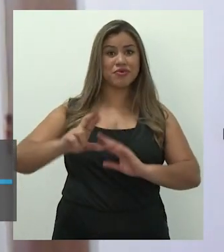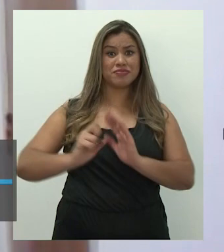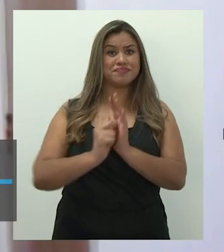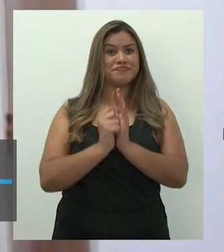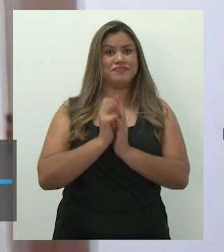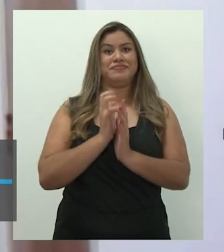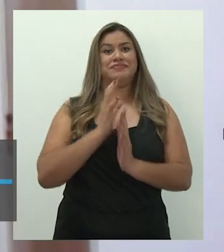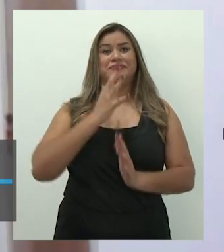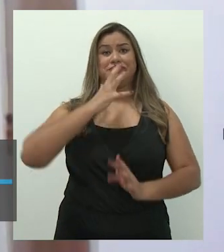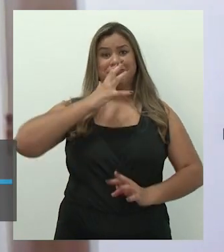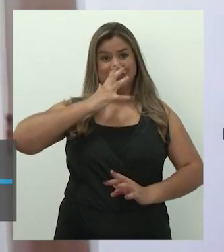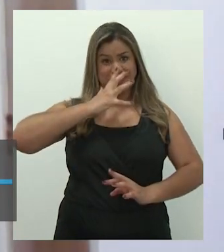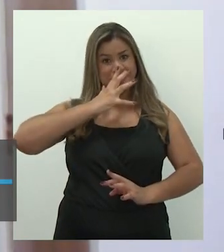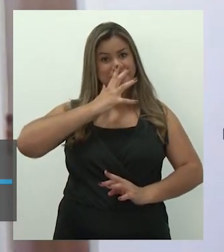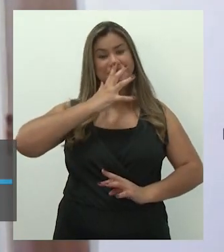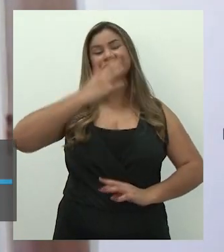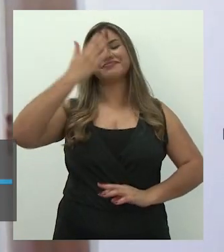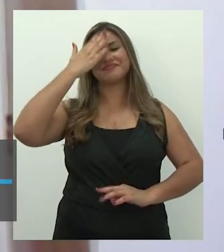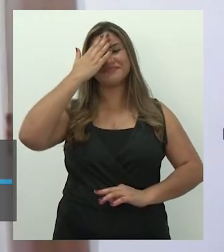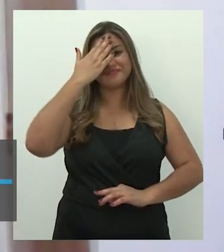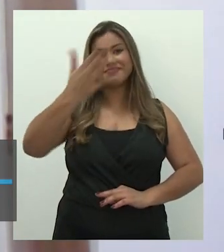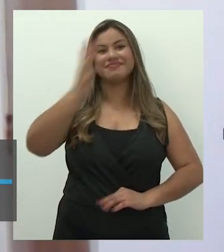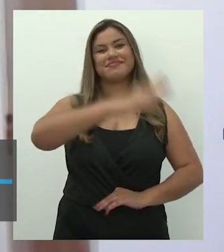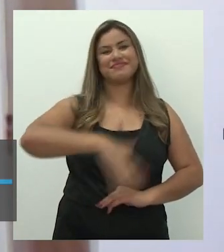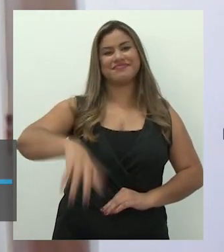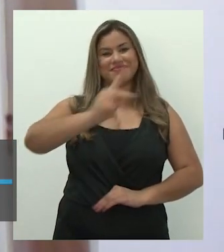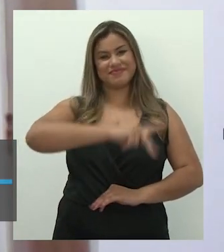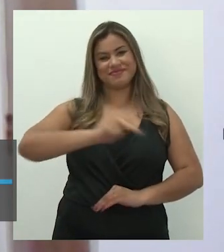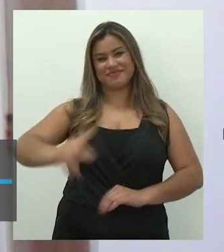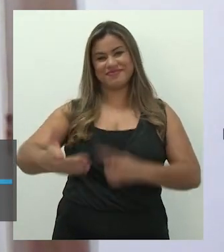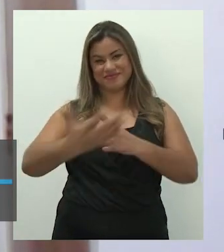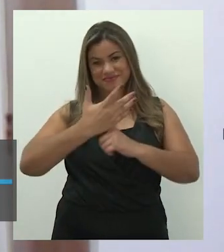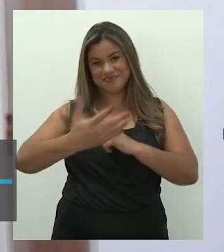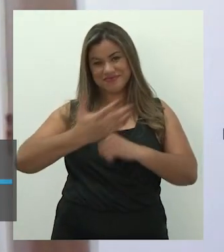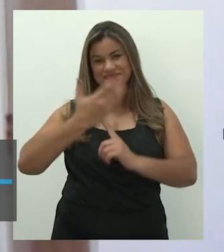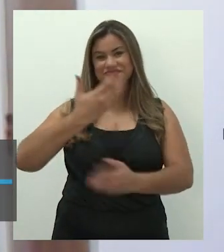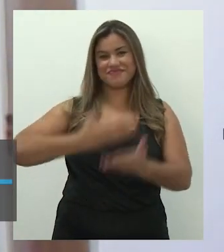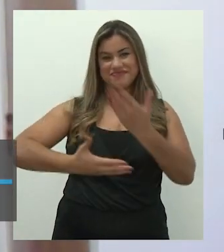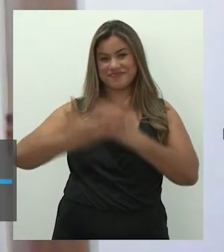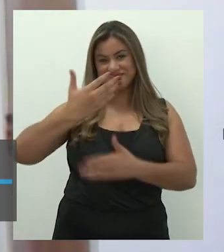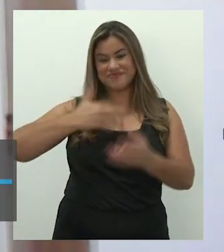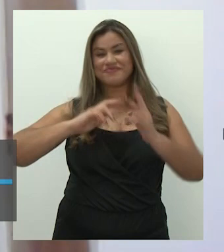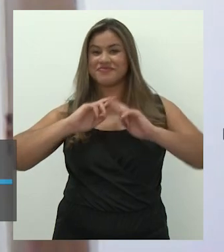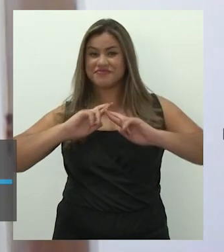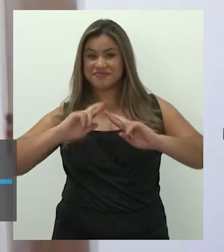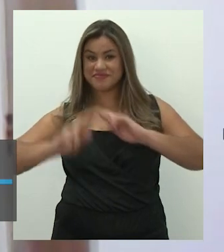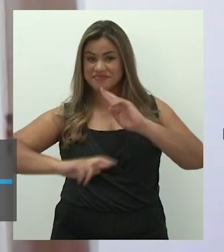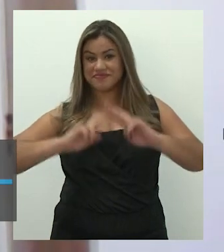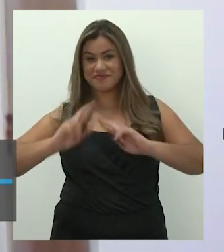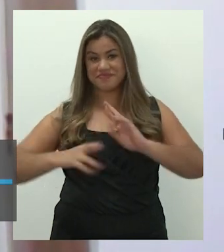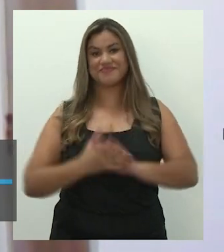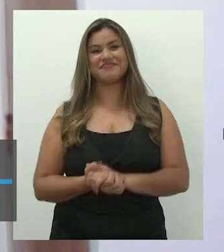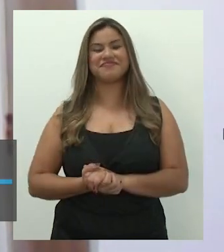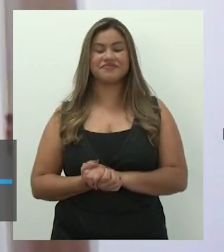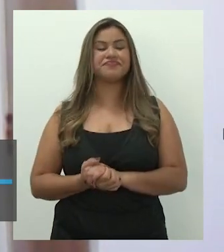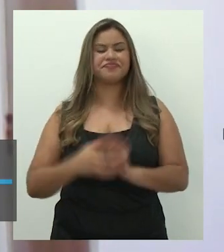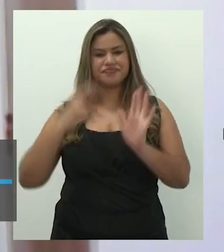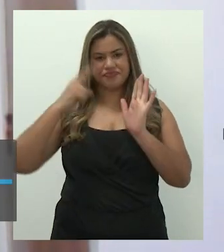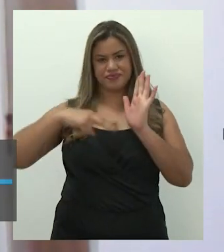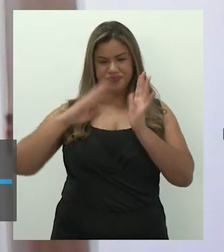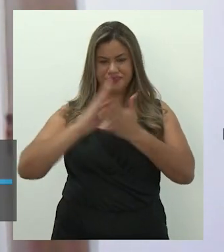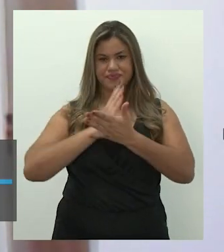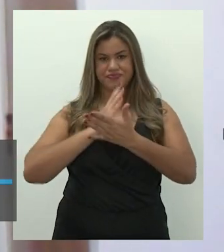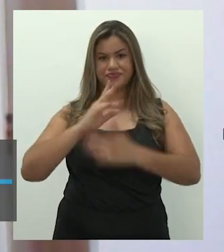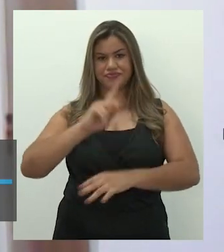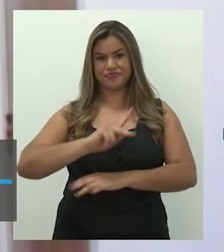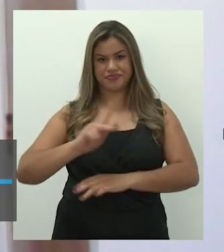aqui. Muito obrigada aos professores que sempre colaboram com a nossa TPC. Vamos lá, olha, eu vou fazer algumas leituras para você aí. A